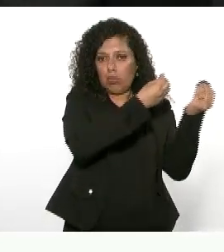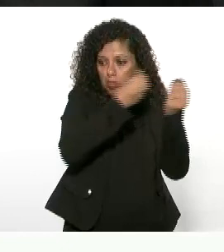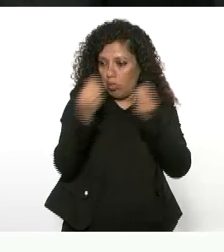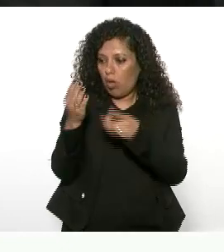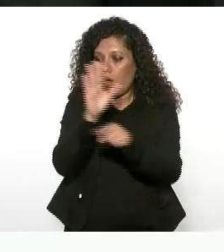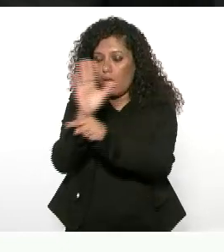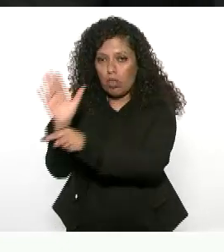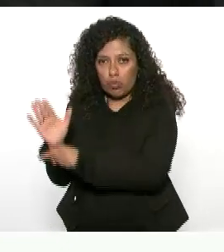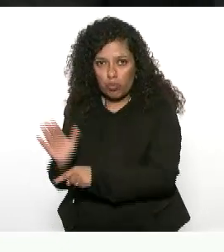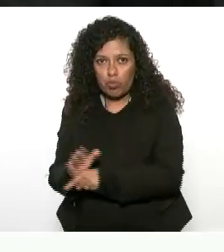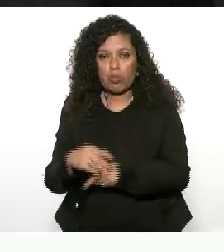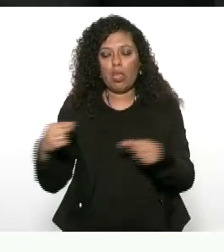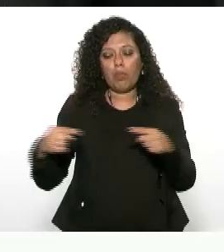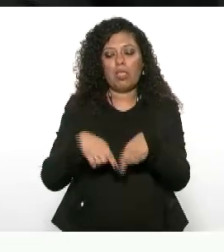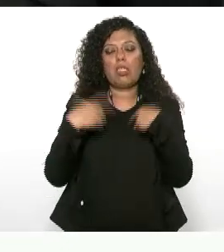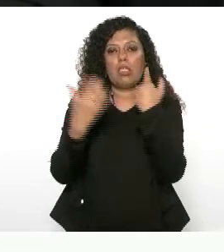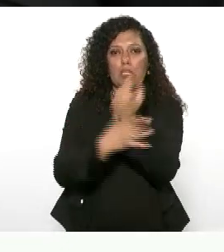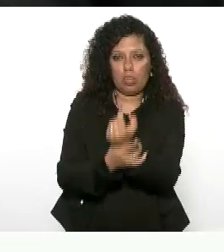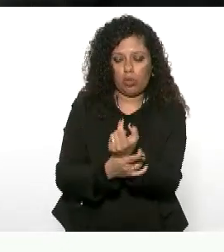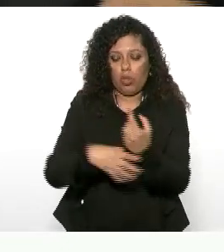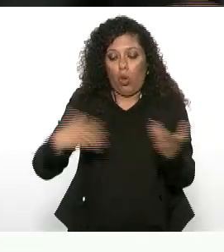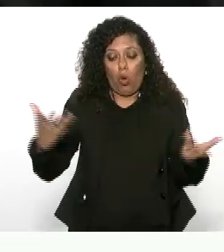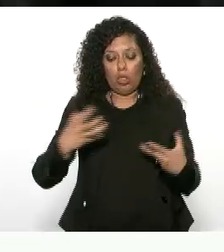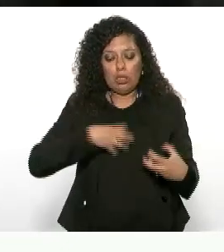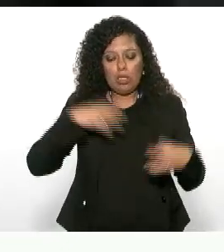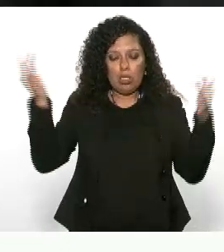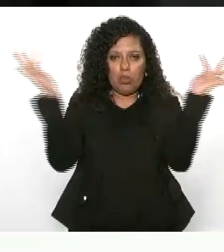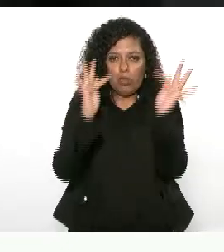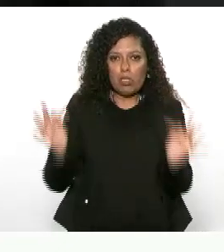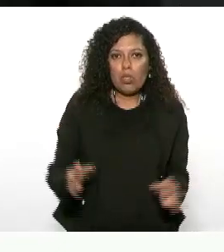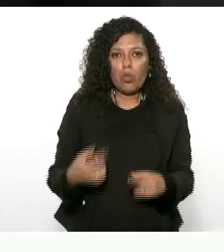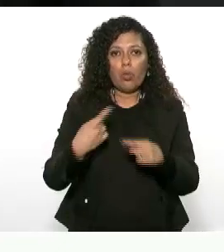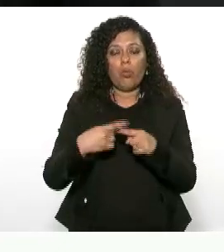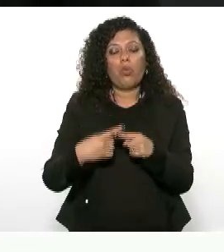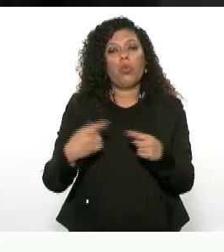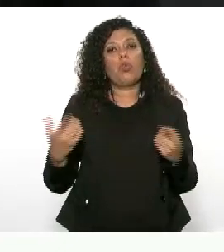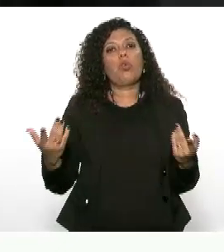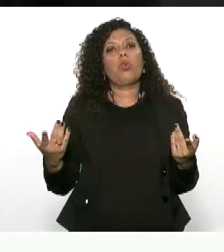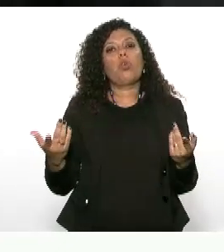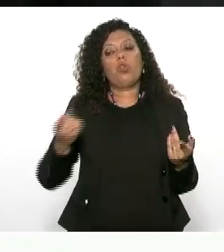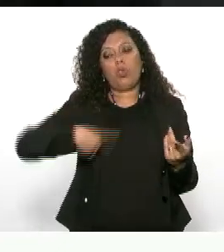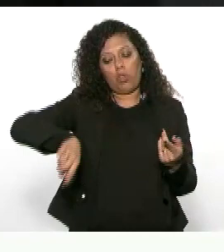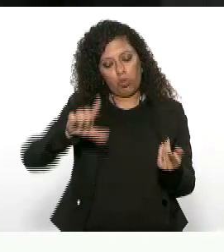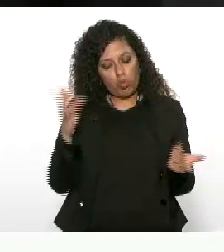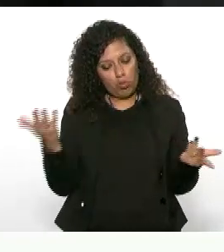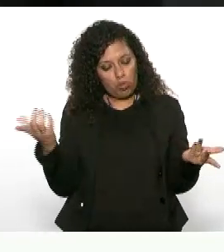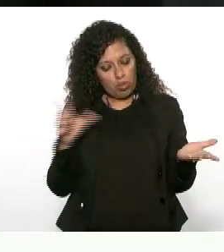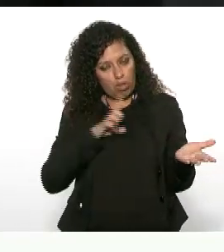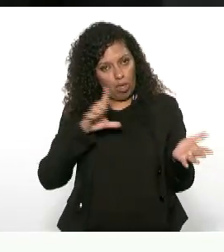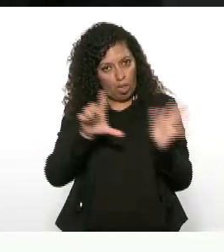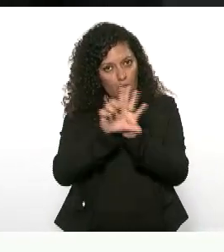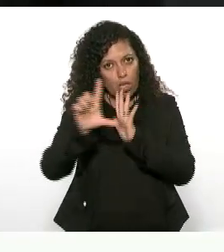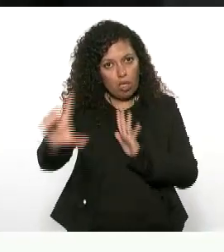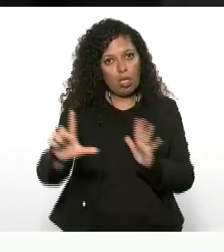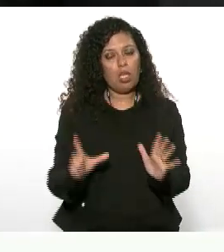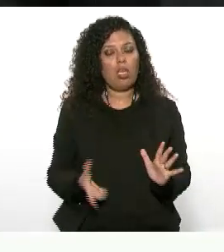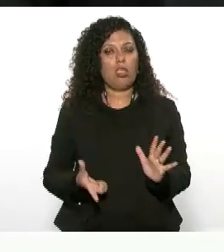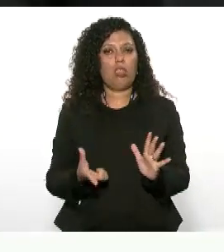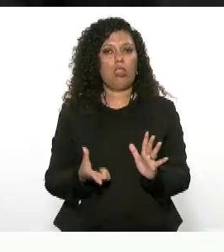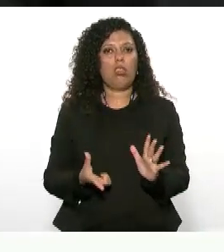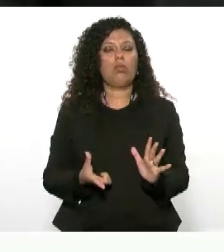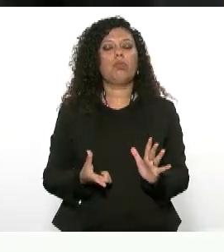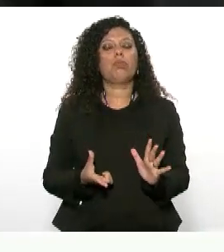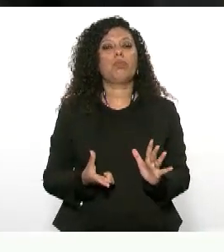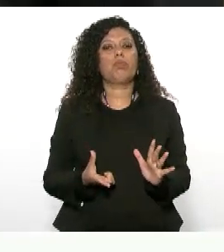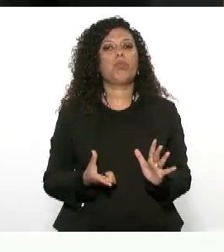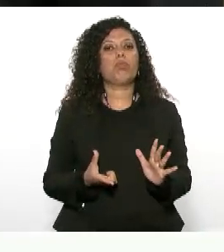aí o que me traz felicidade é reconhecer que hoje a gente tem uma lei que vai consolidar alguma coisa que